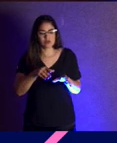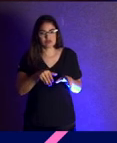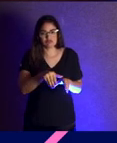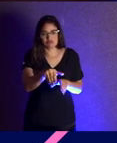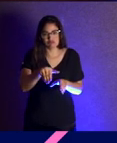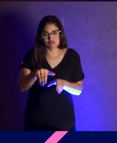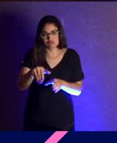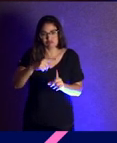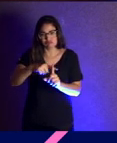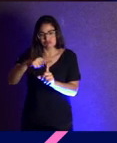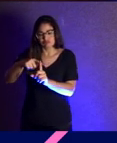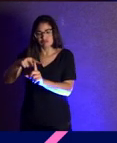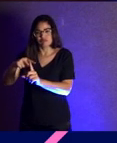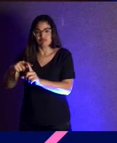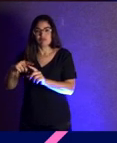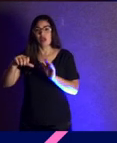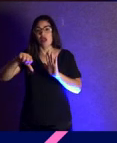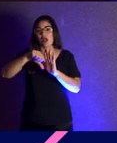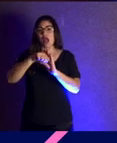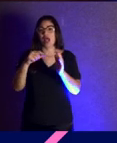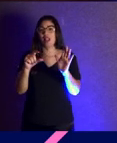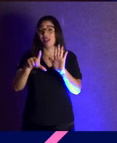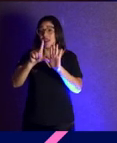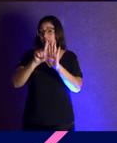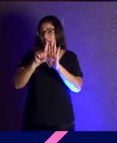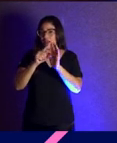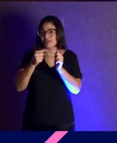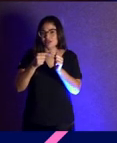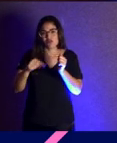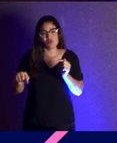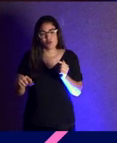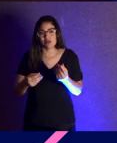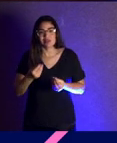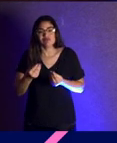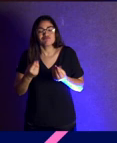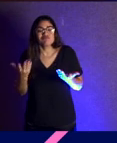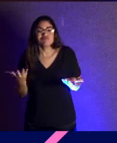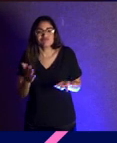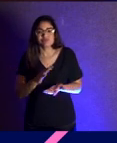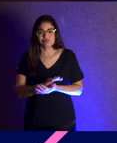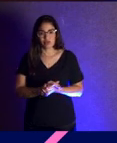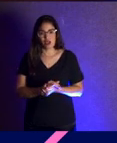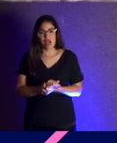Então, são ossadas, são muitas vezes fotos